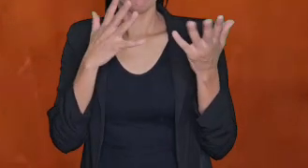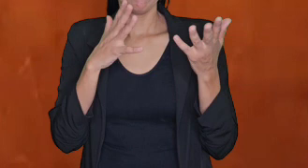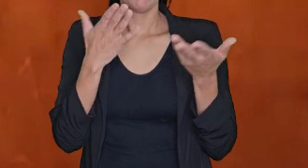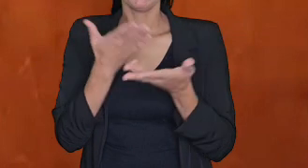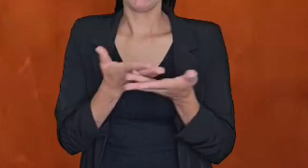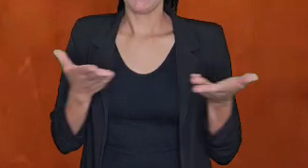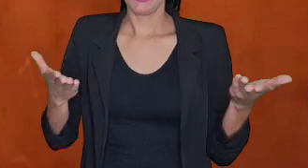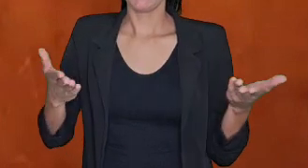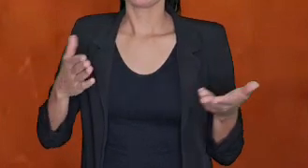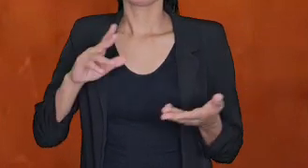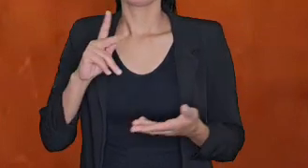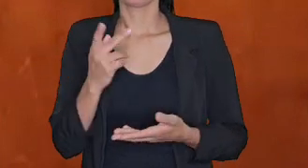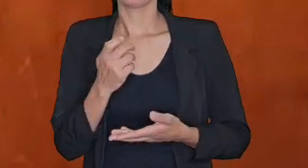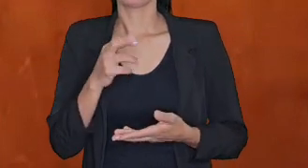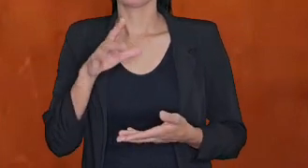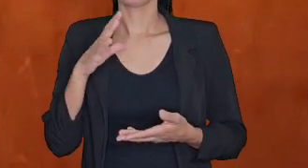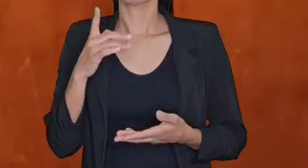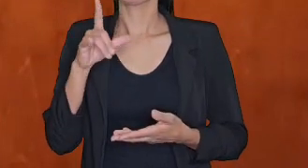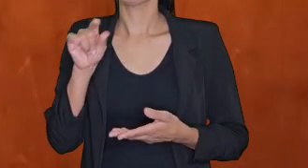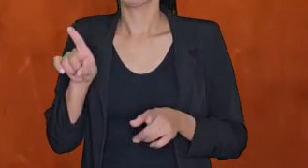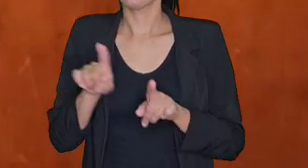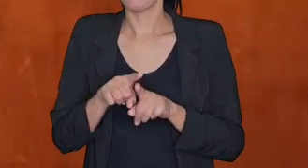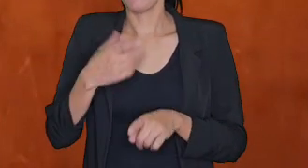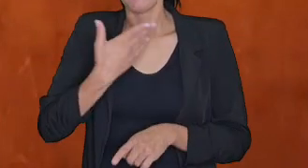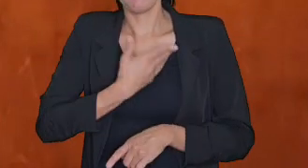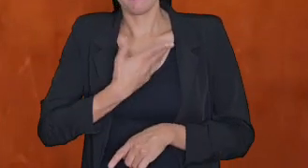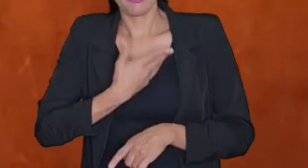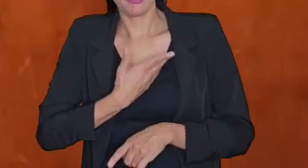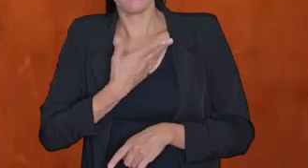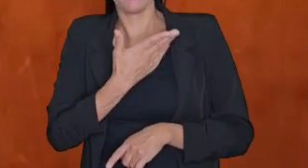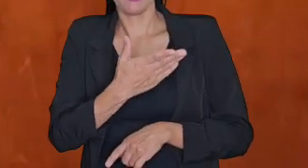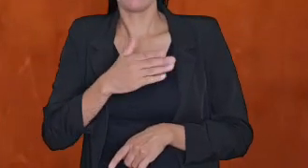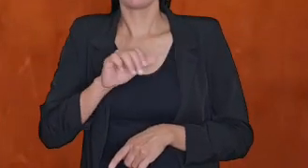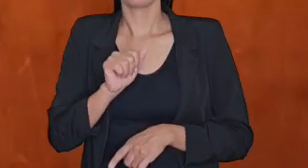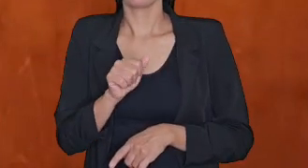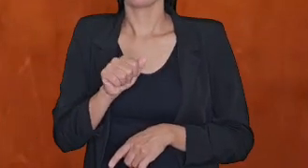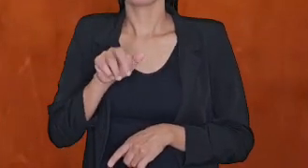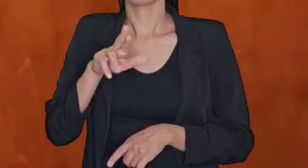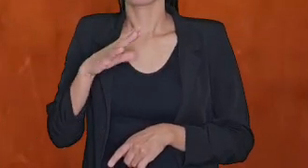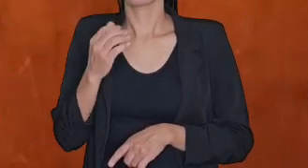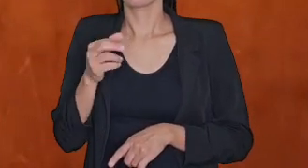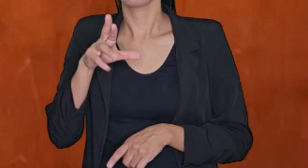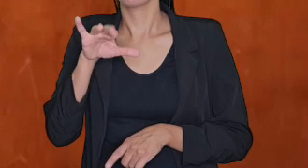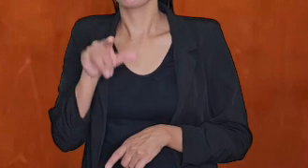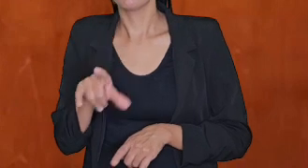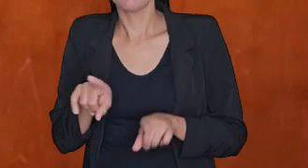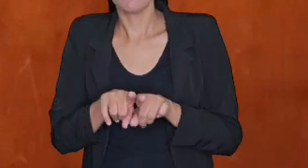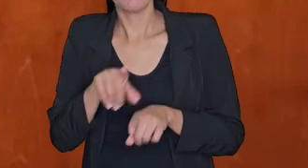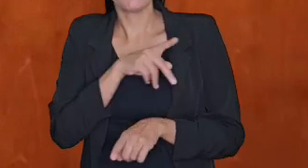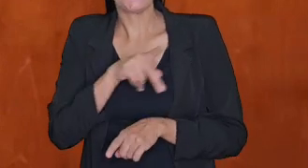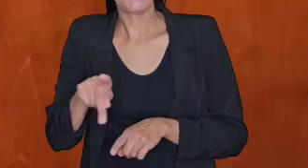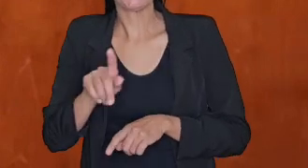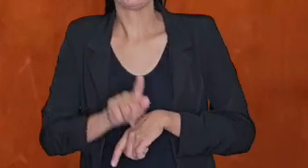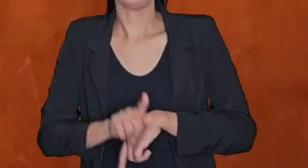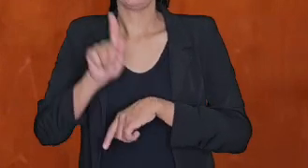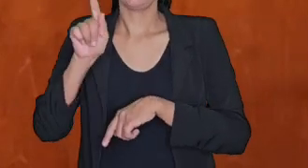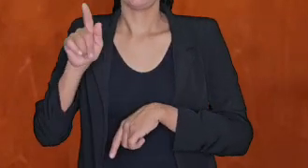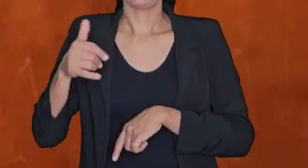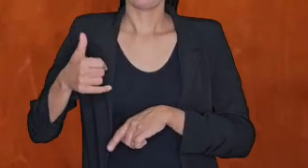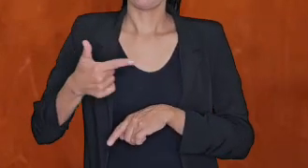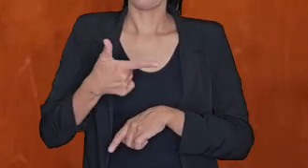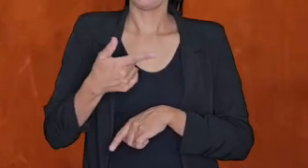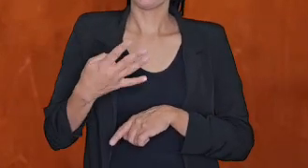escreveu: agradeço muito as valiosas considerações do Dr. Hércules e parabenizo também o amigo Dr. Arcaro, Alexandre.